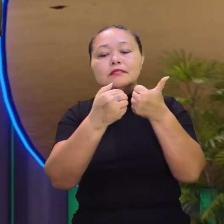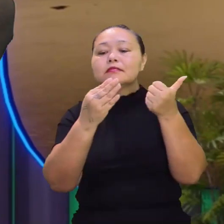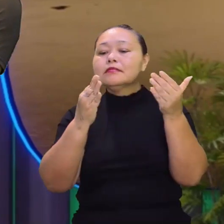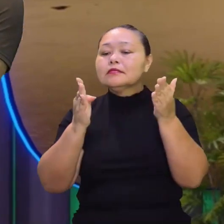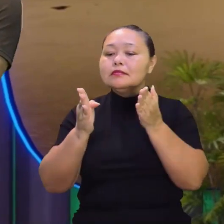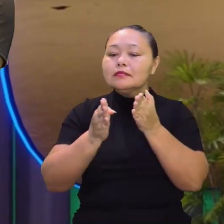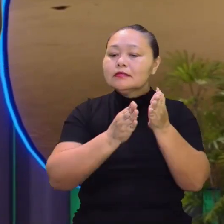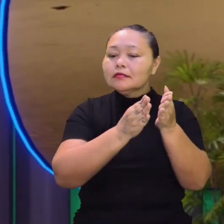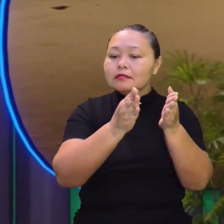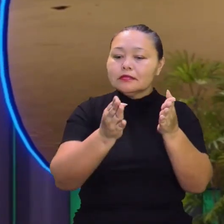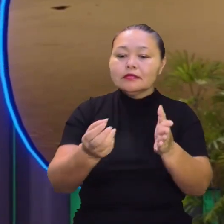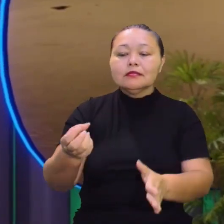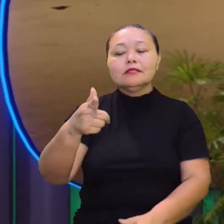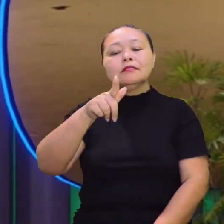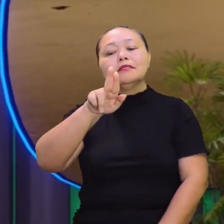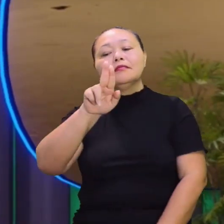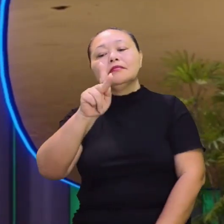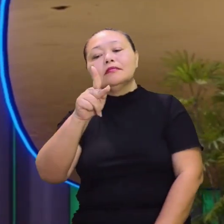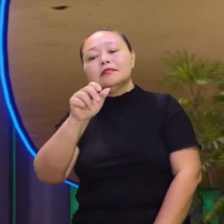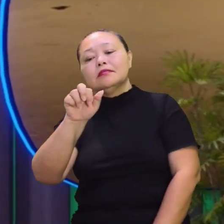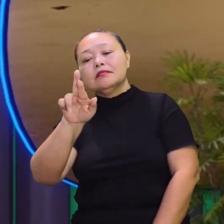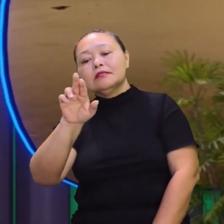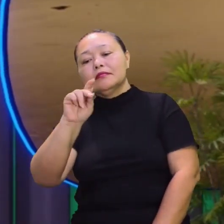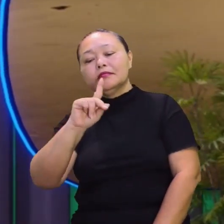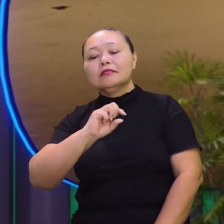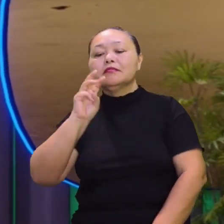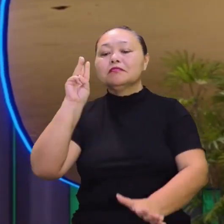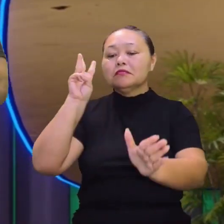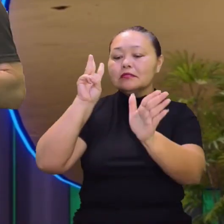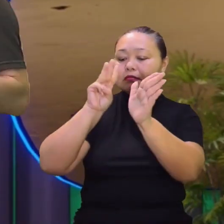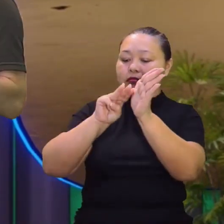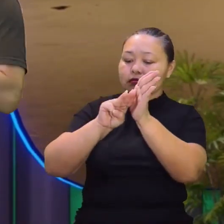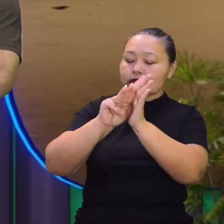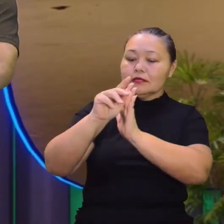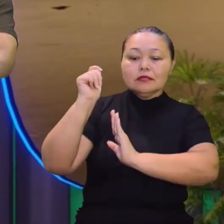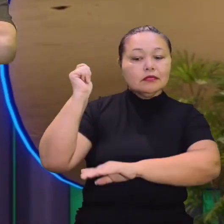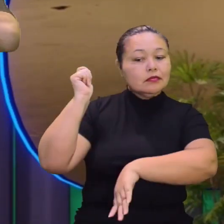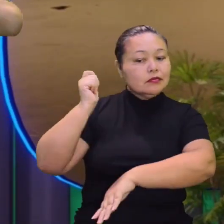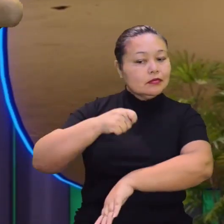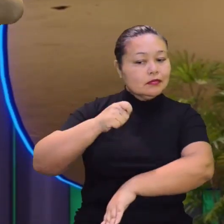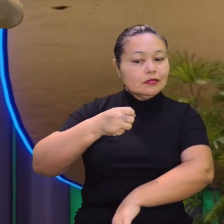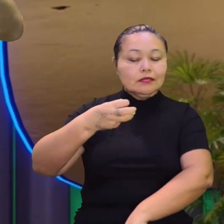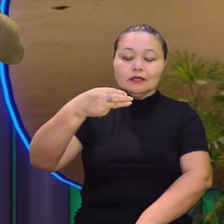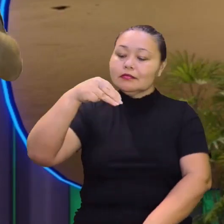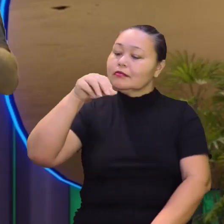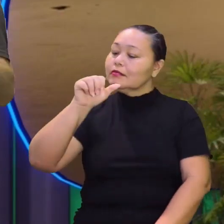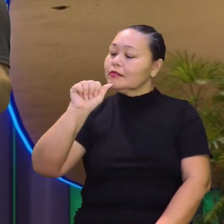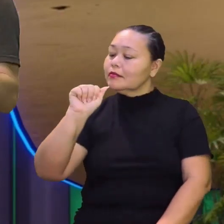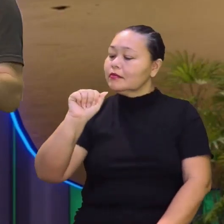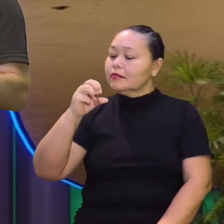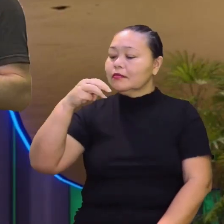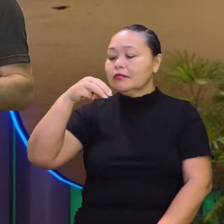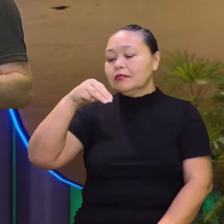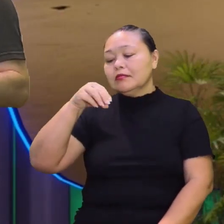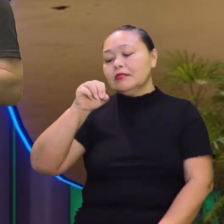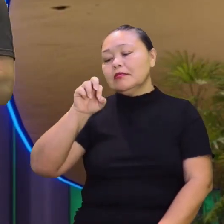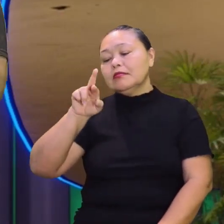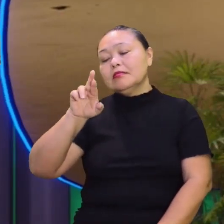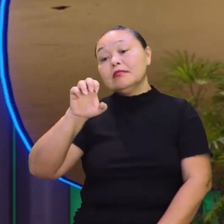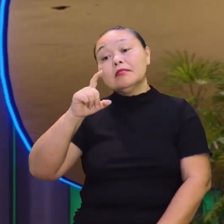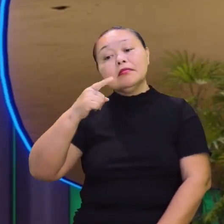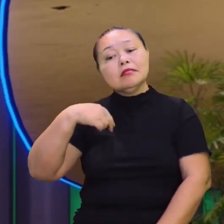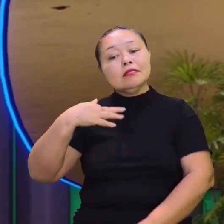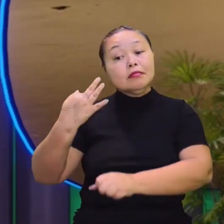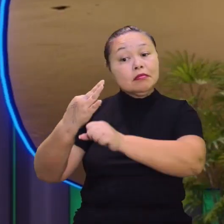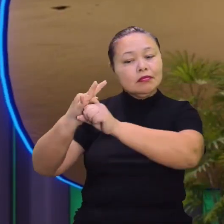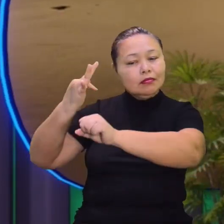Guaporé, Mamoré, Madeira, Machado. Então, você que também está nas áreas de fazenda,